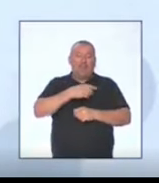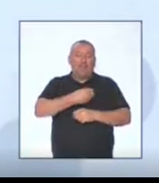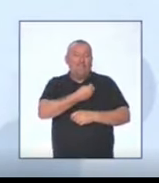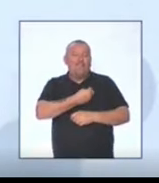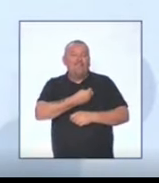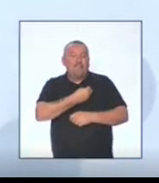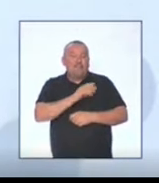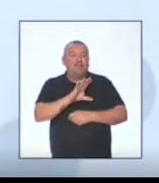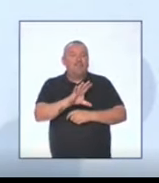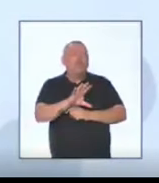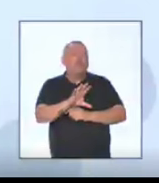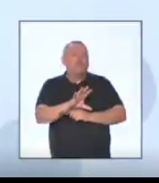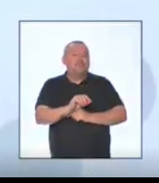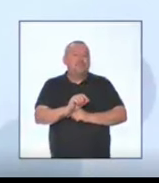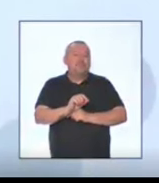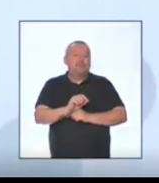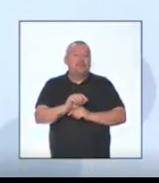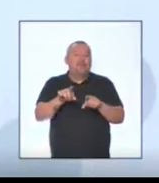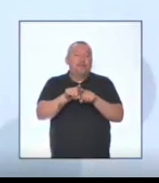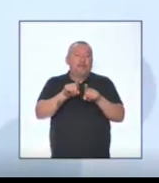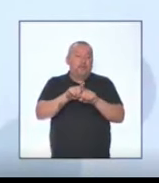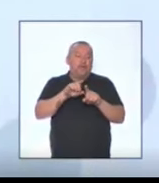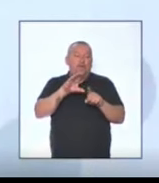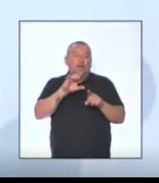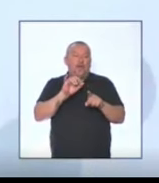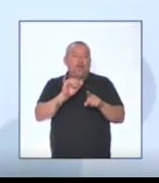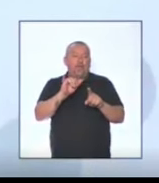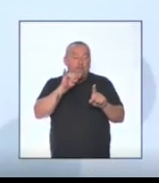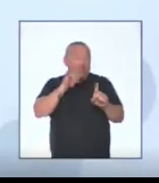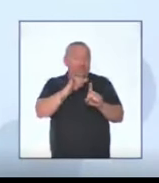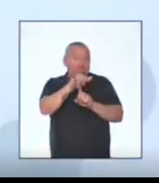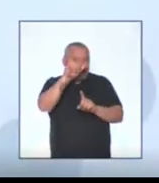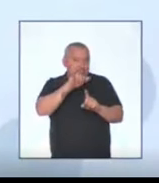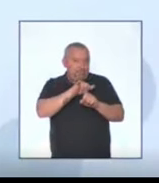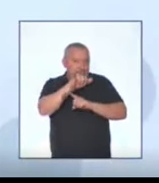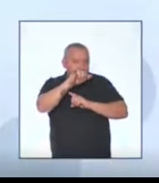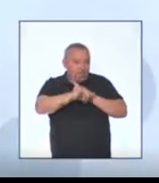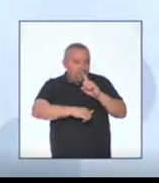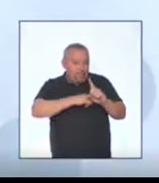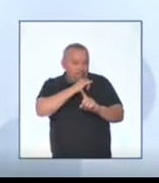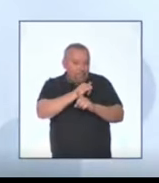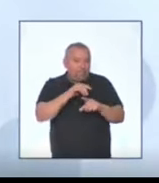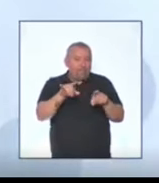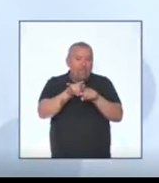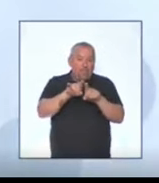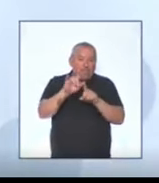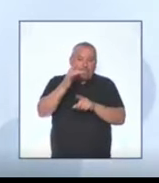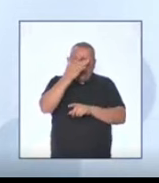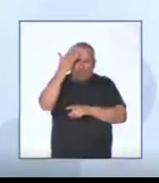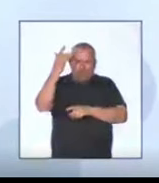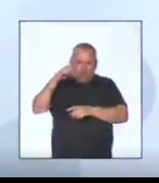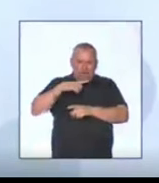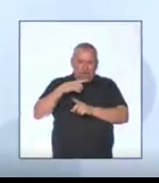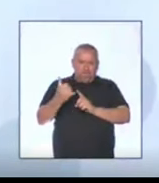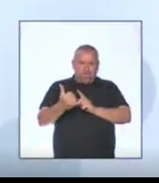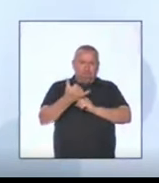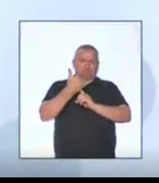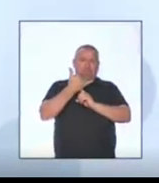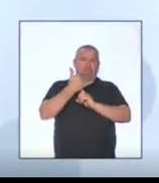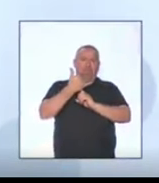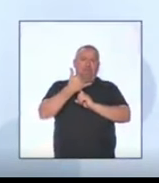por essa situação? E o cyberbullying é uma coisa tão triste que vai. Aquela pessoa que sofre essa ação,